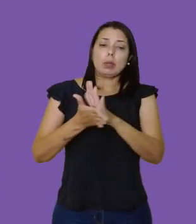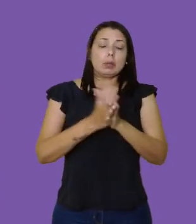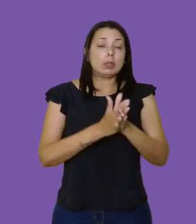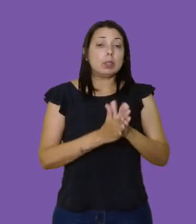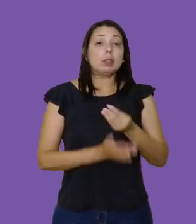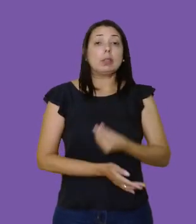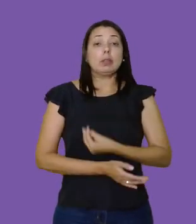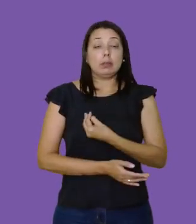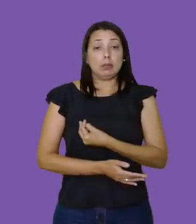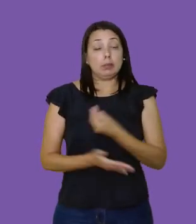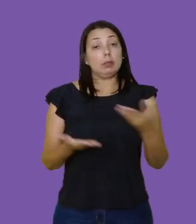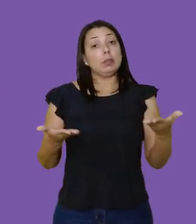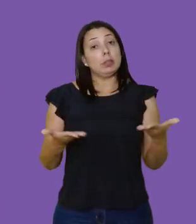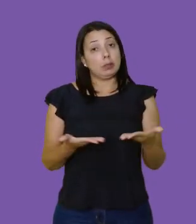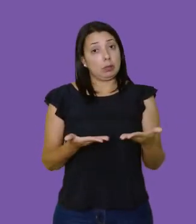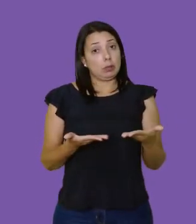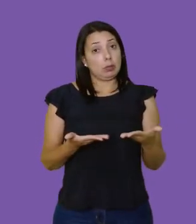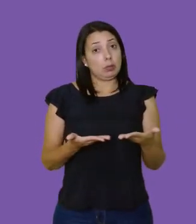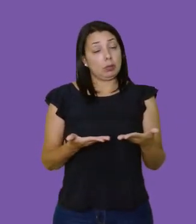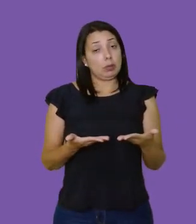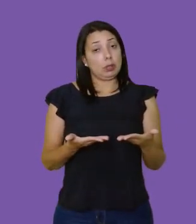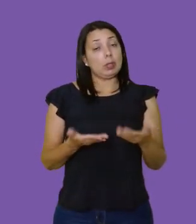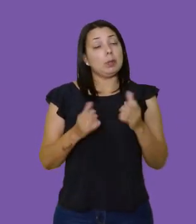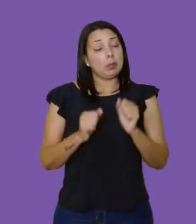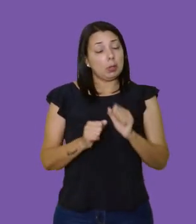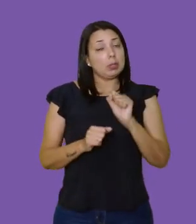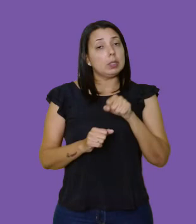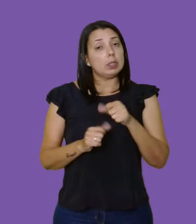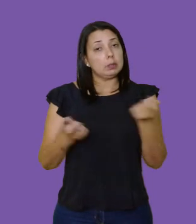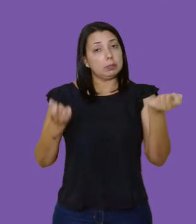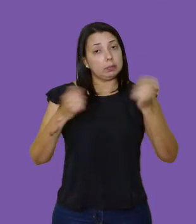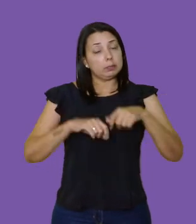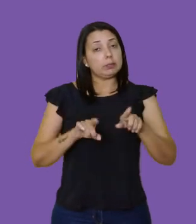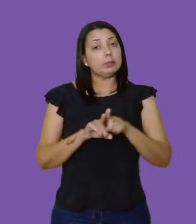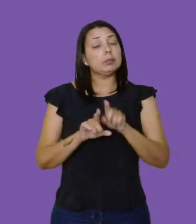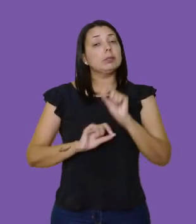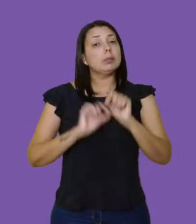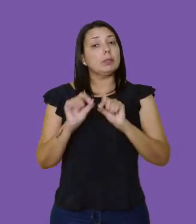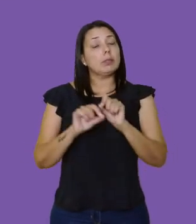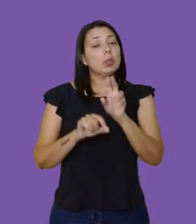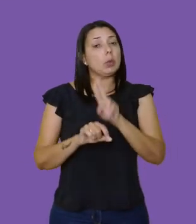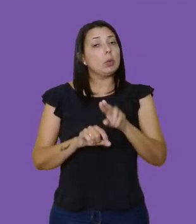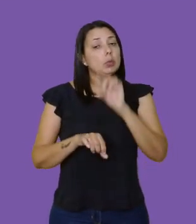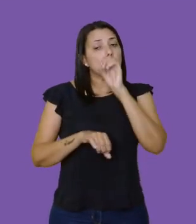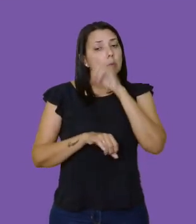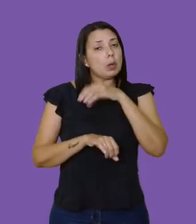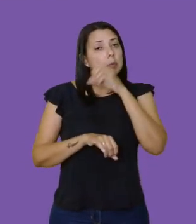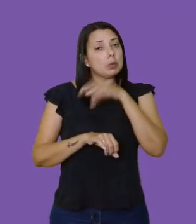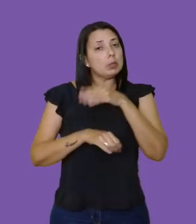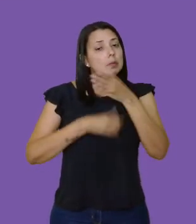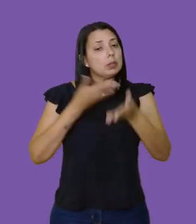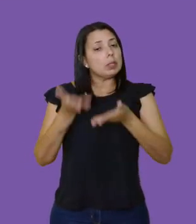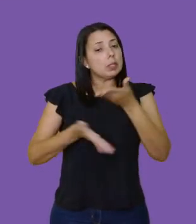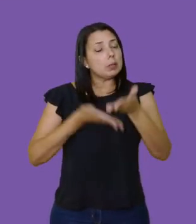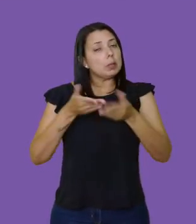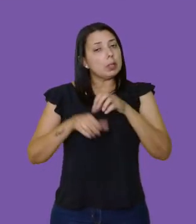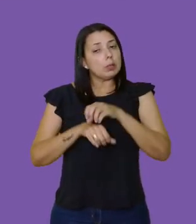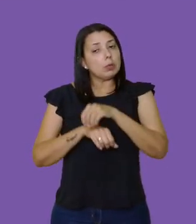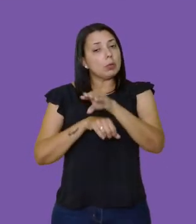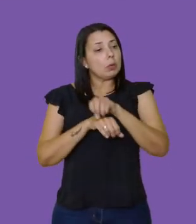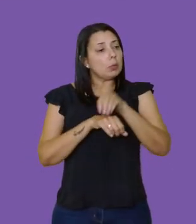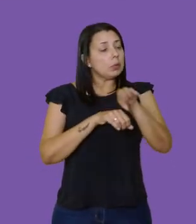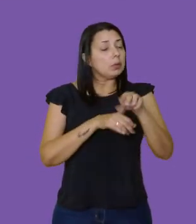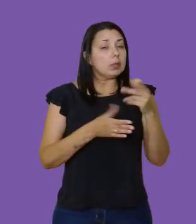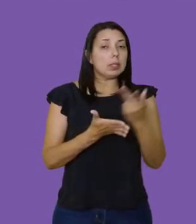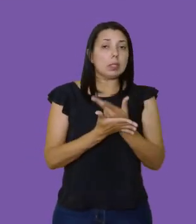gente vivencia no cotidiano podem ser muito potencializadas por um uso abusivo, por um tratamento, por um compartilhamento